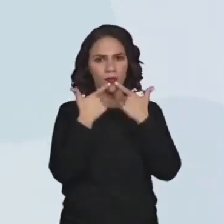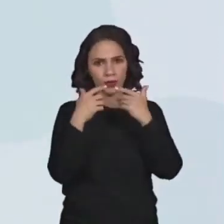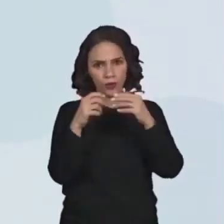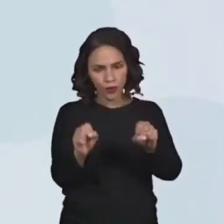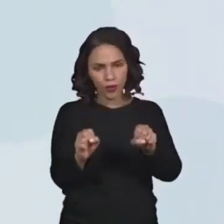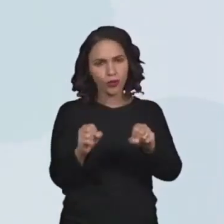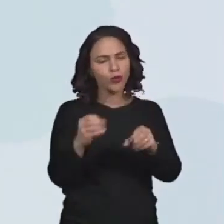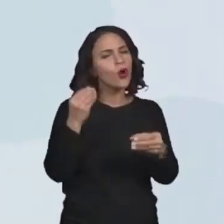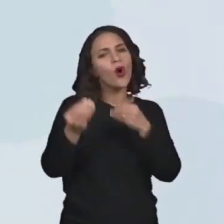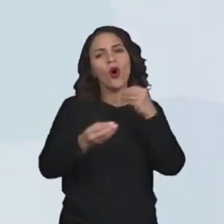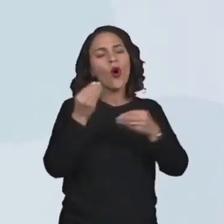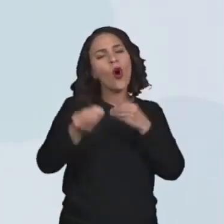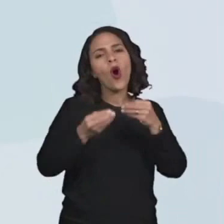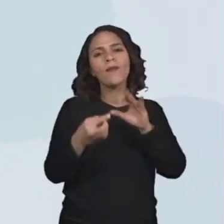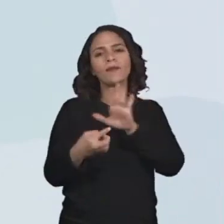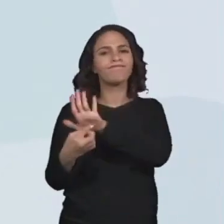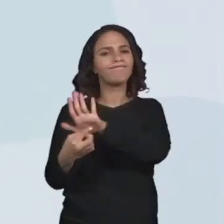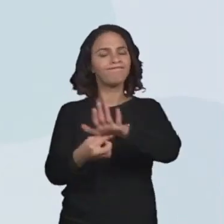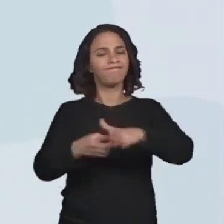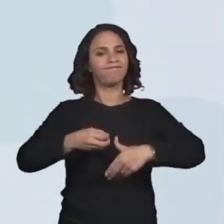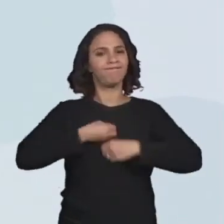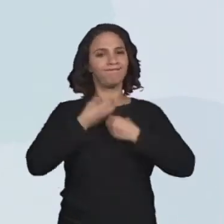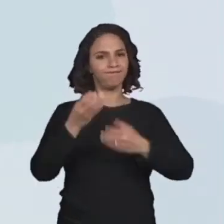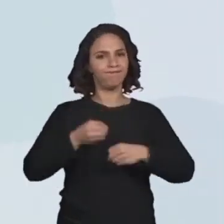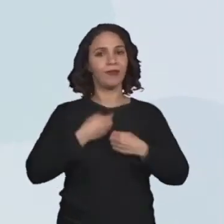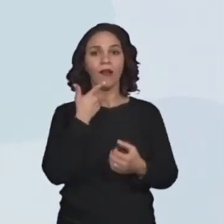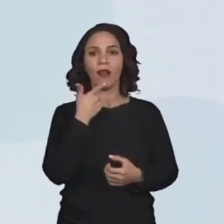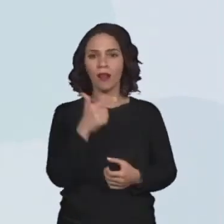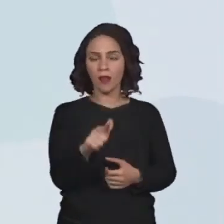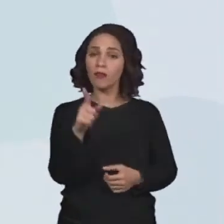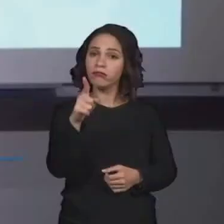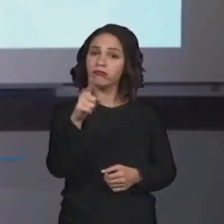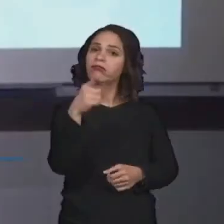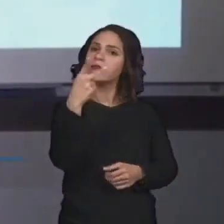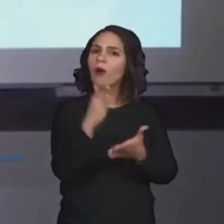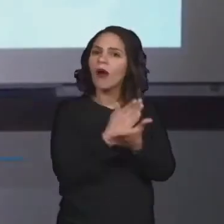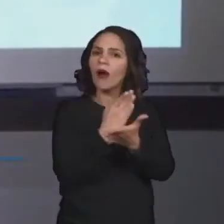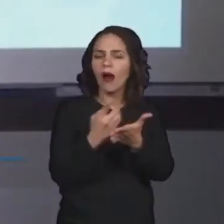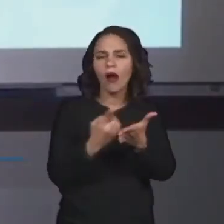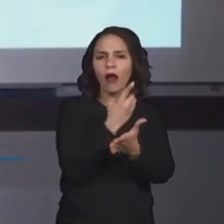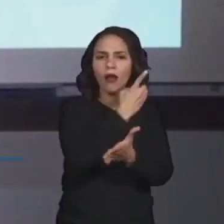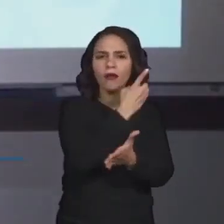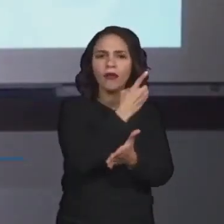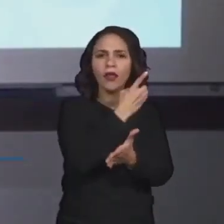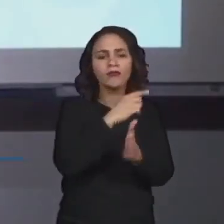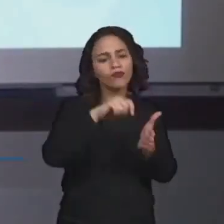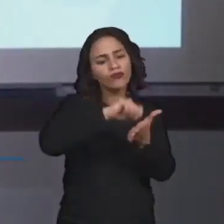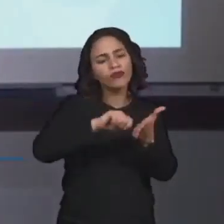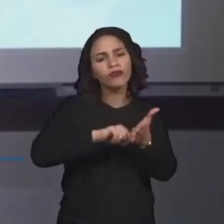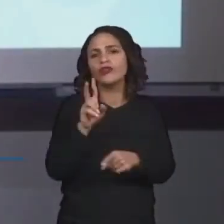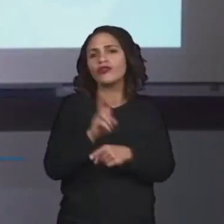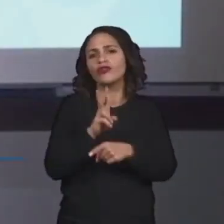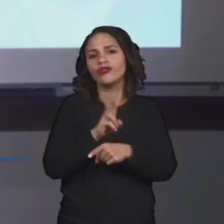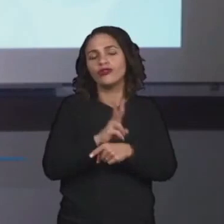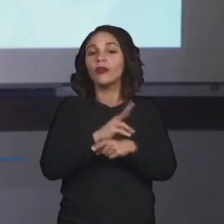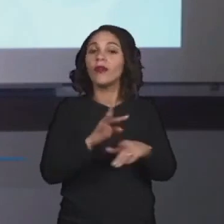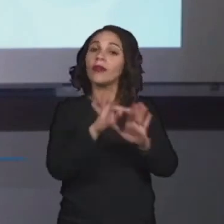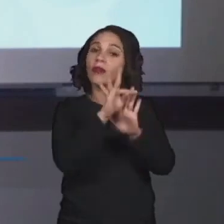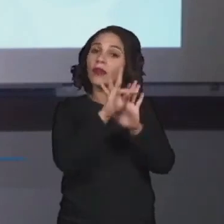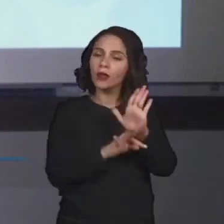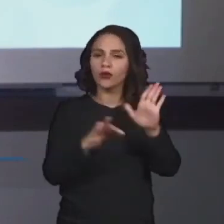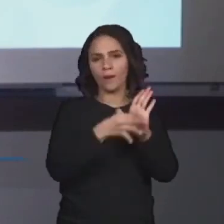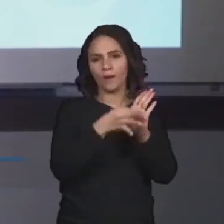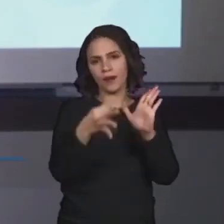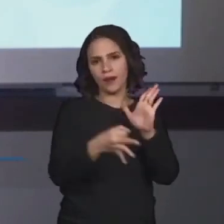maneiras de expressar a língua. Faça um esboço no seu caderno sobre um texto de opinião. Lembrem-se que no texto